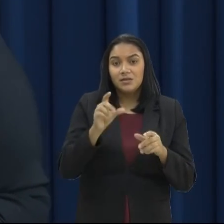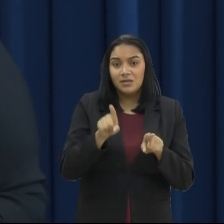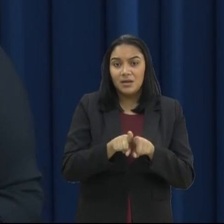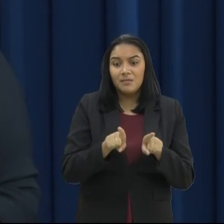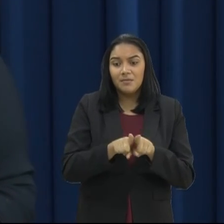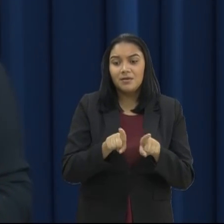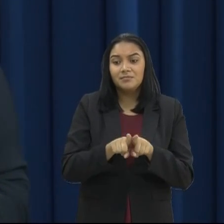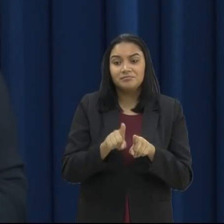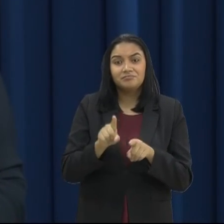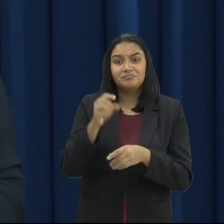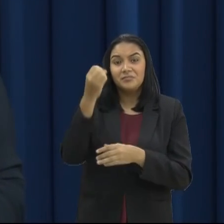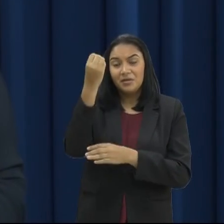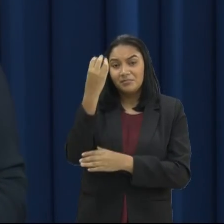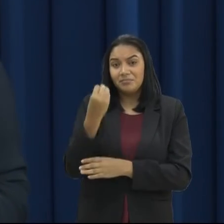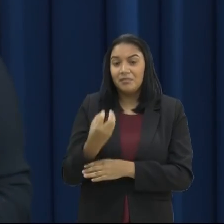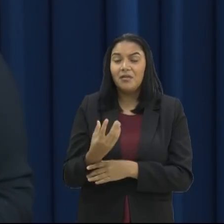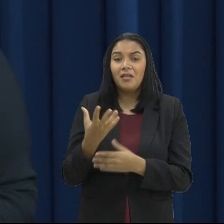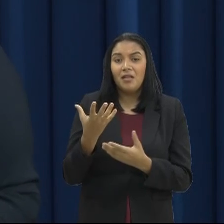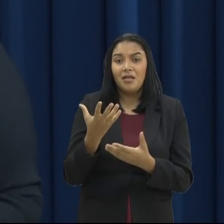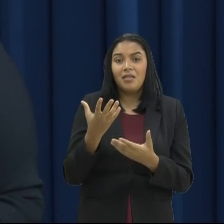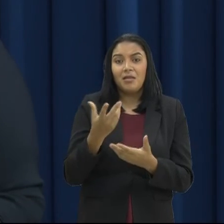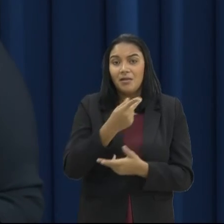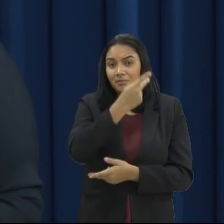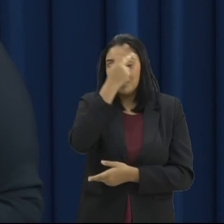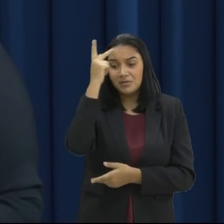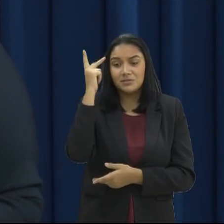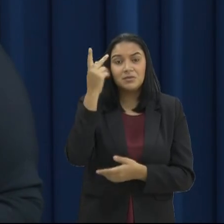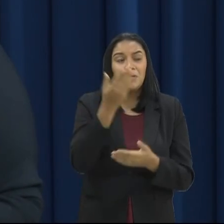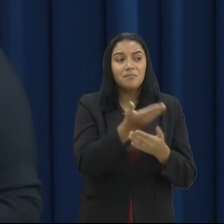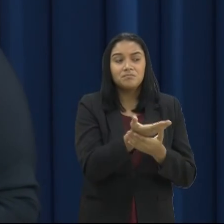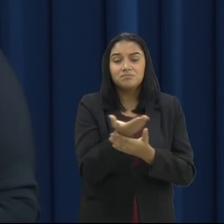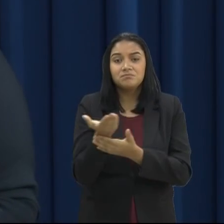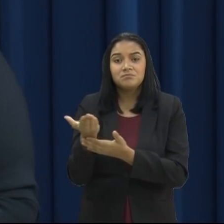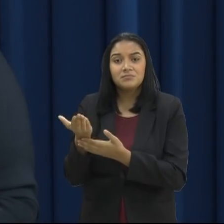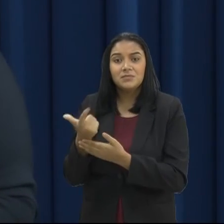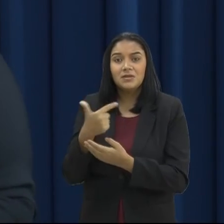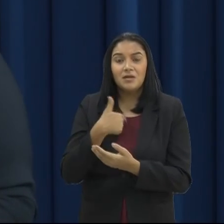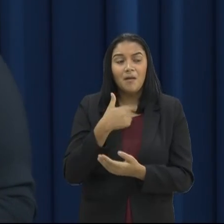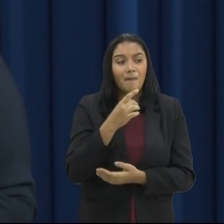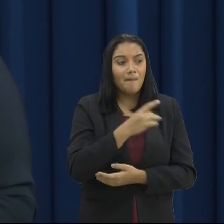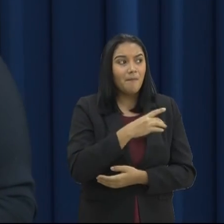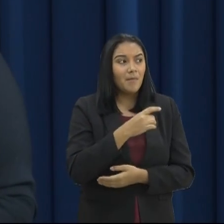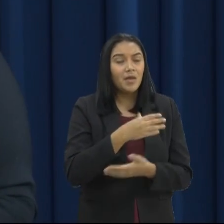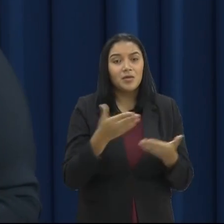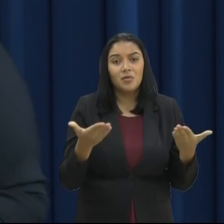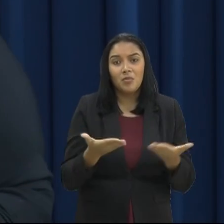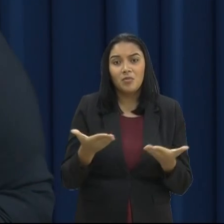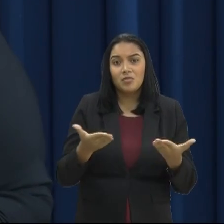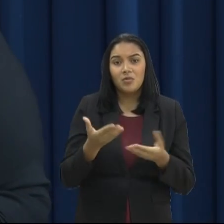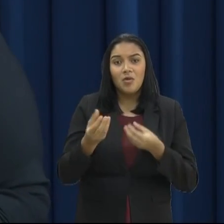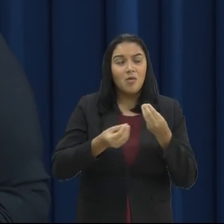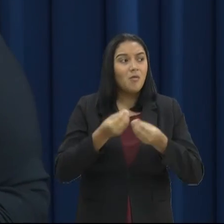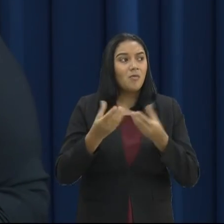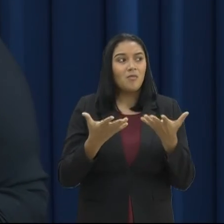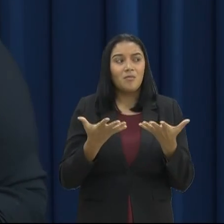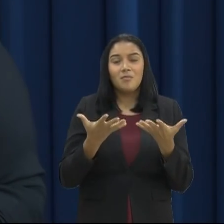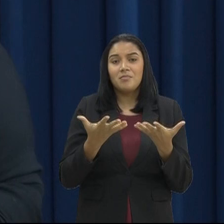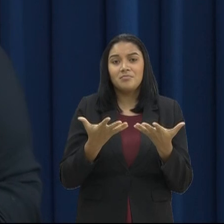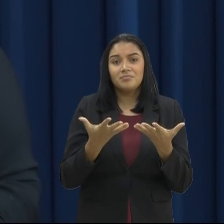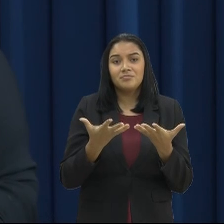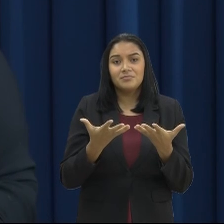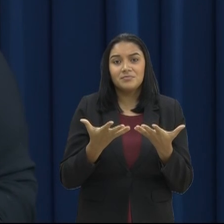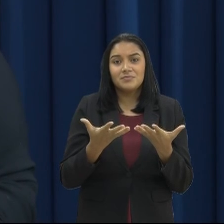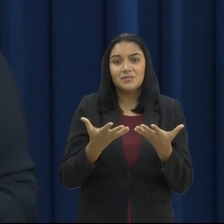pedindo contribuição da população. Eu estou até com medo, diante da situação atual hoje, da gente passar